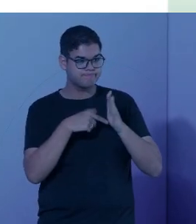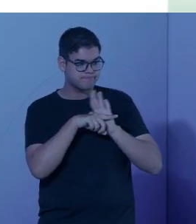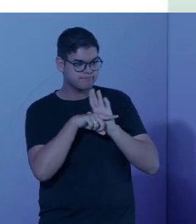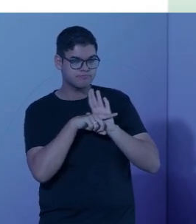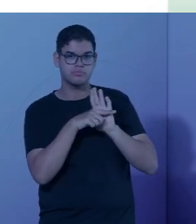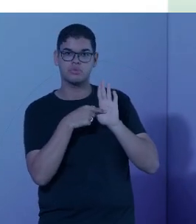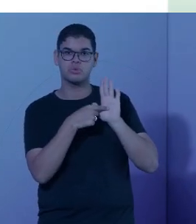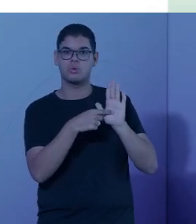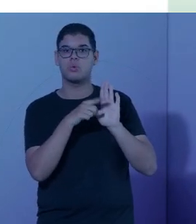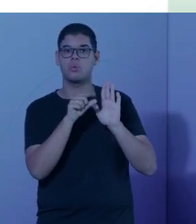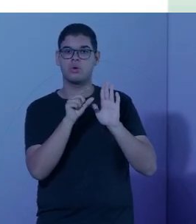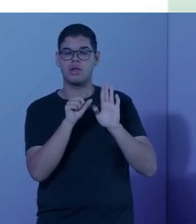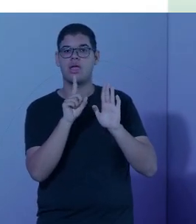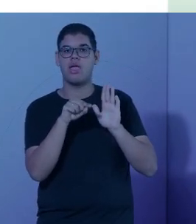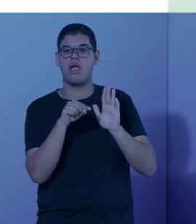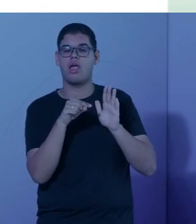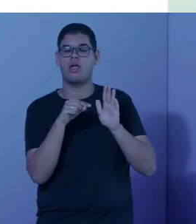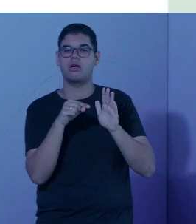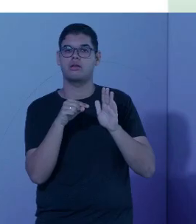para o descumprimento desse prazo.